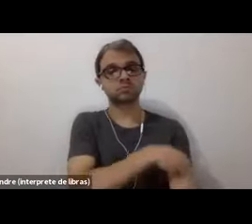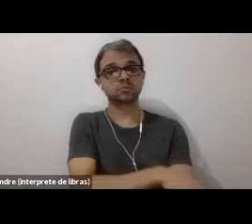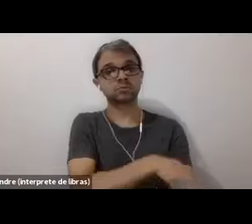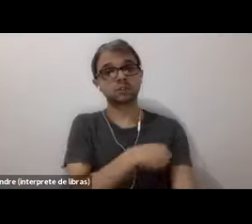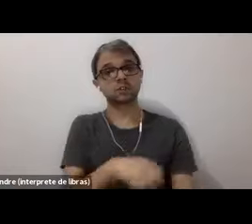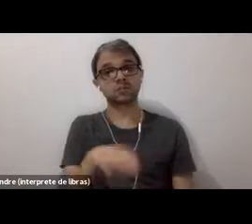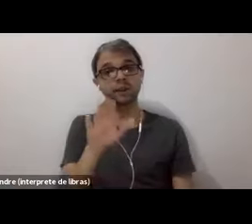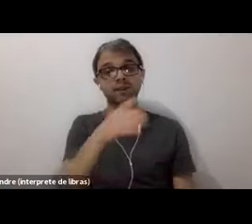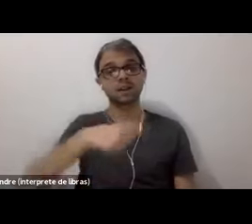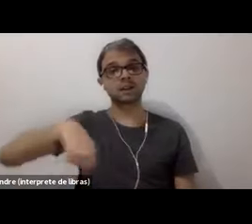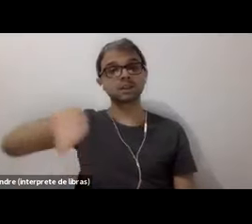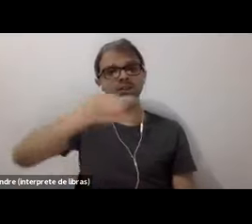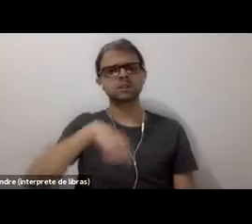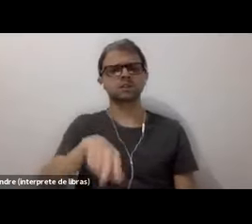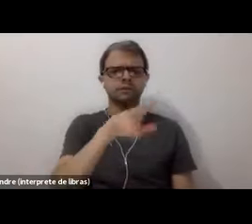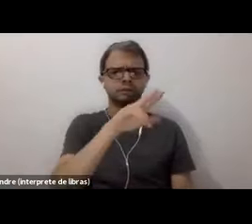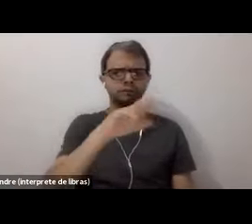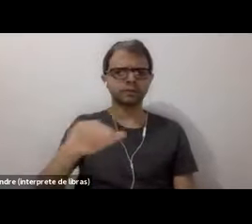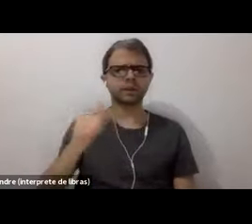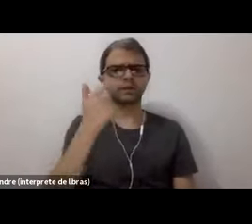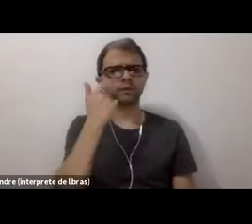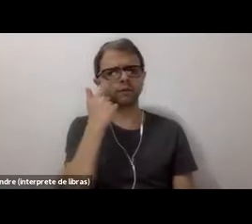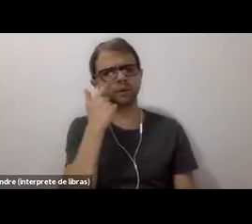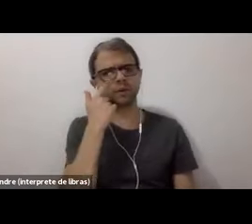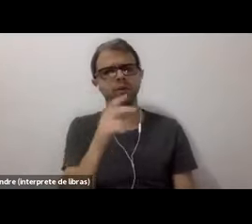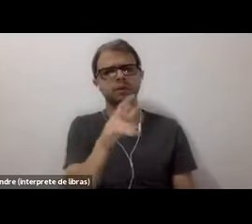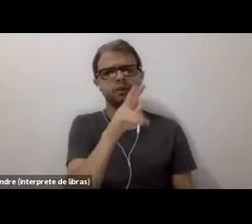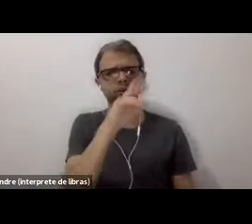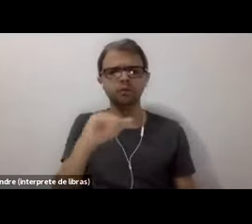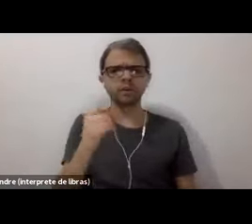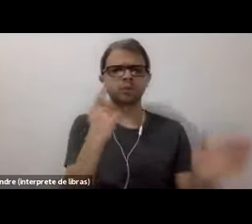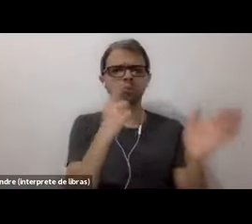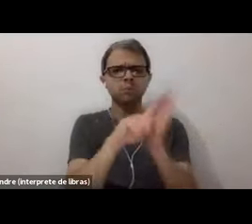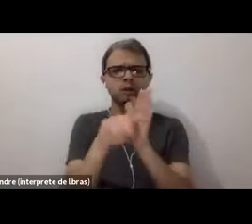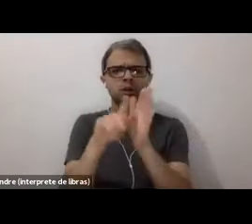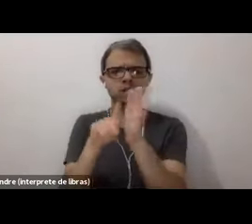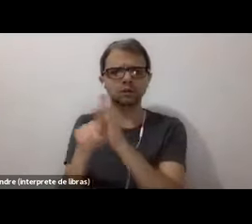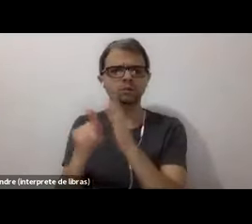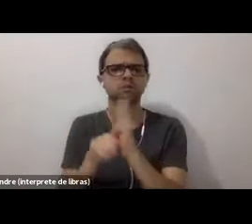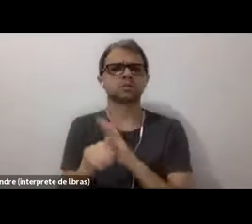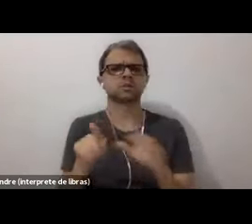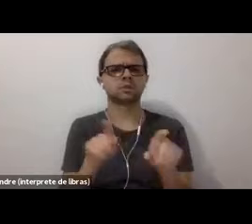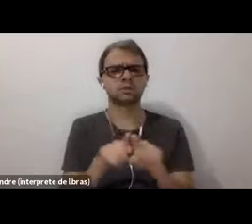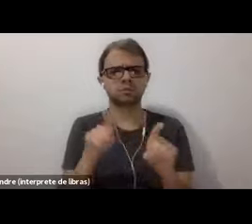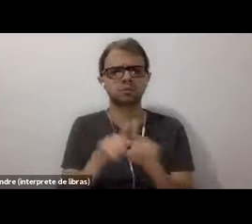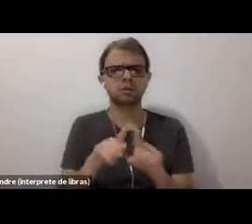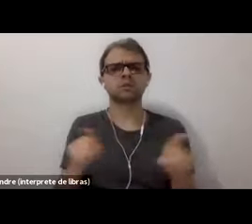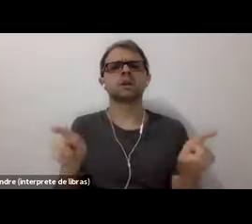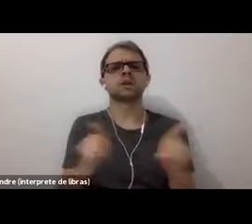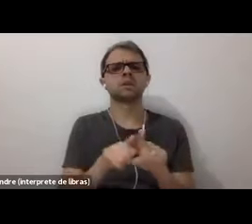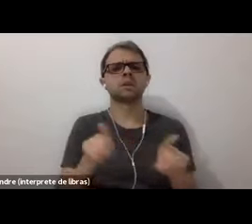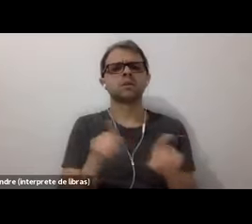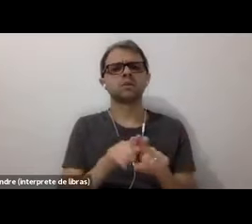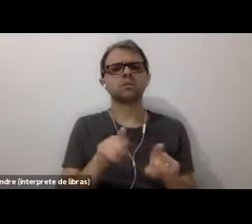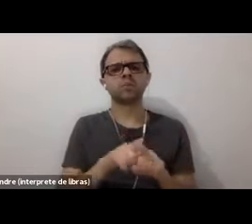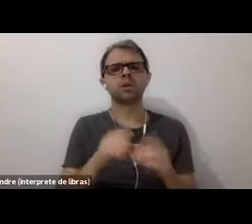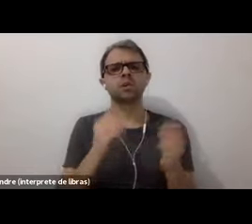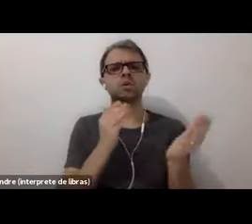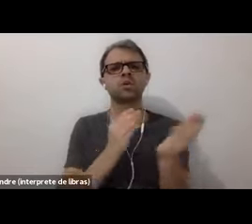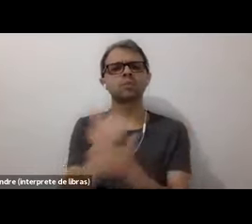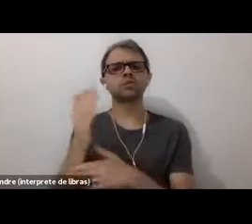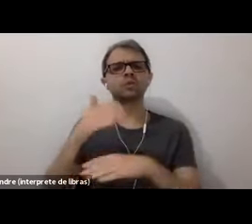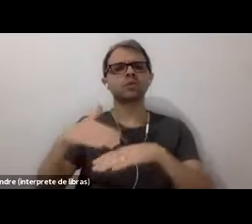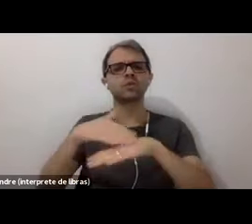aquelas questões. Como a gente vai receber essas crianças fisicamente? Então, a gente começou a conversar com os professores, assim, que eles tinham que pensar em